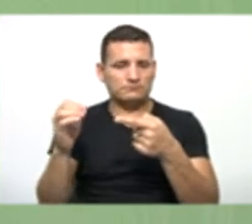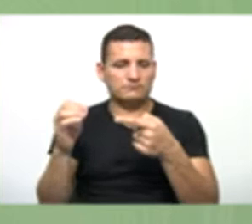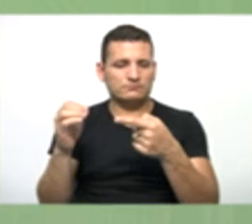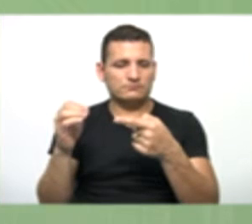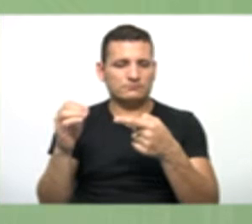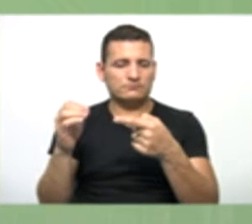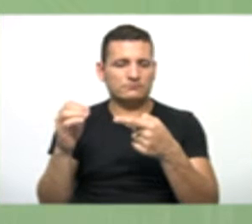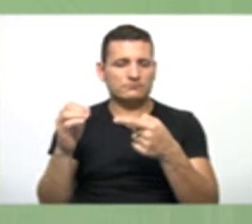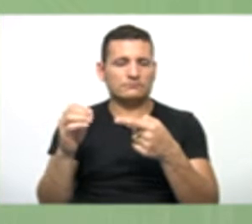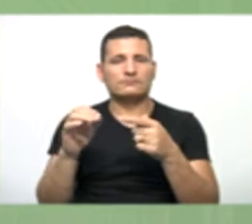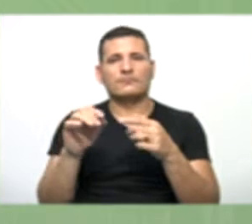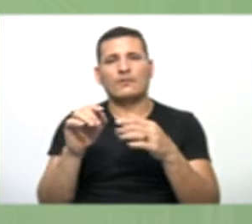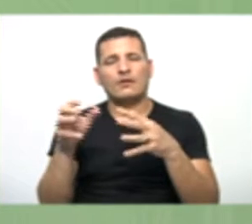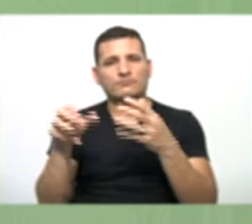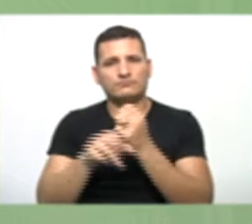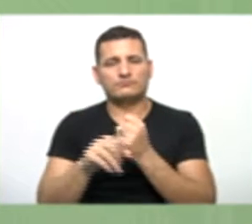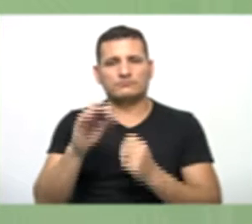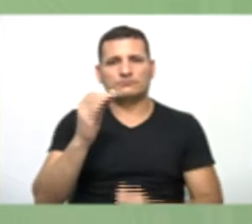0,02. Ok?